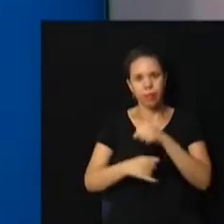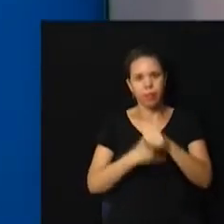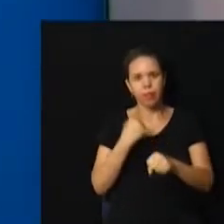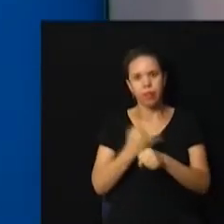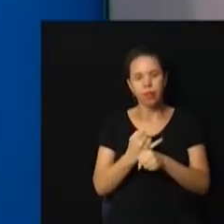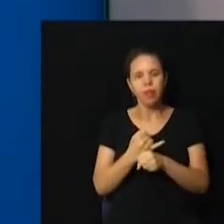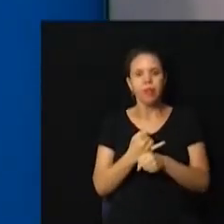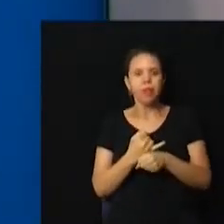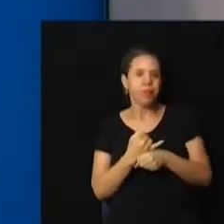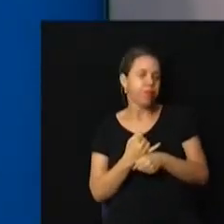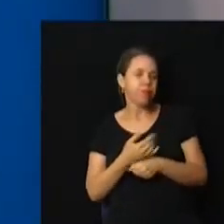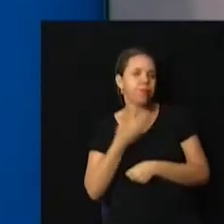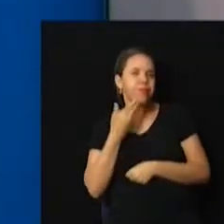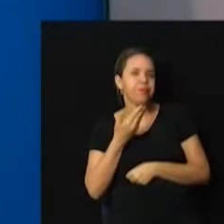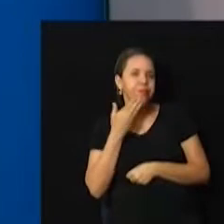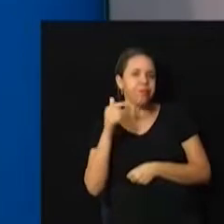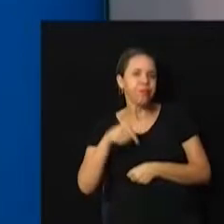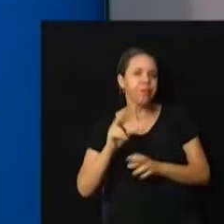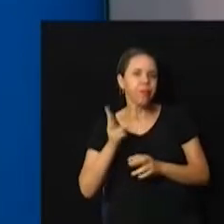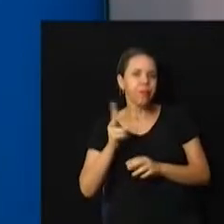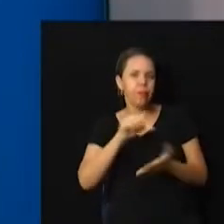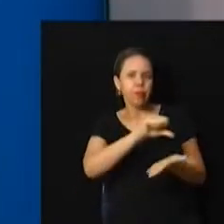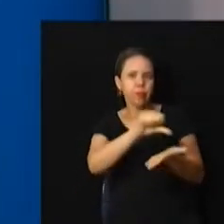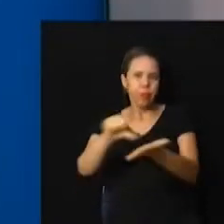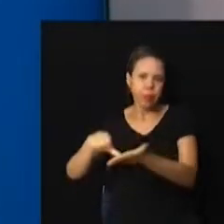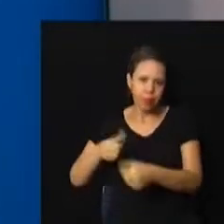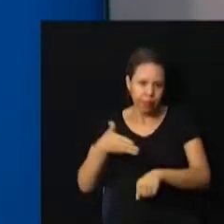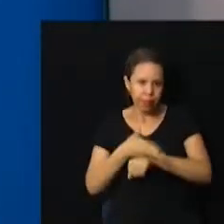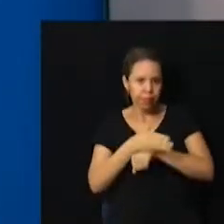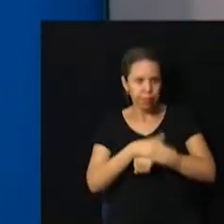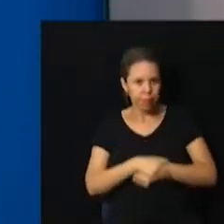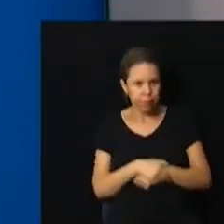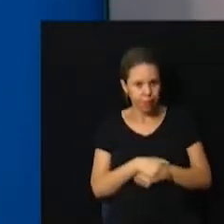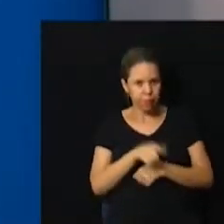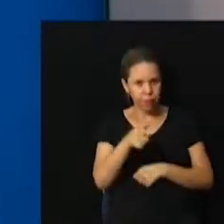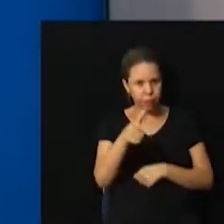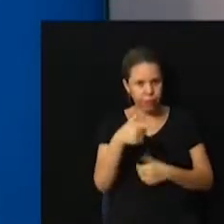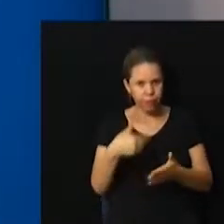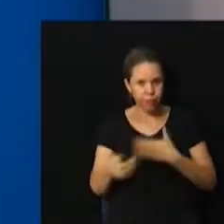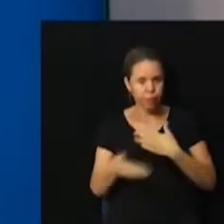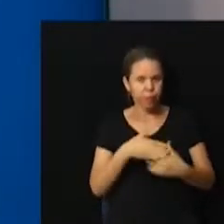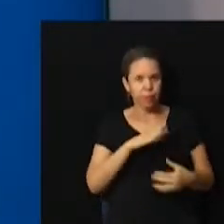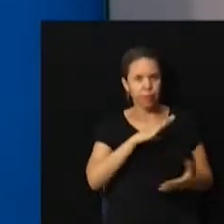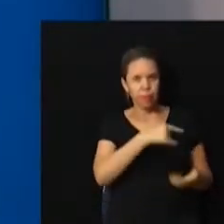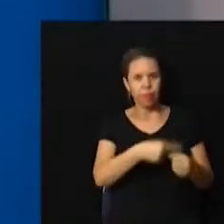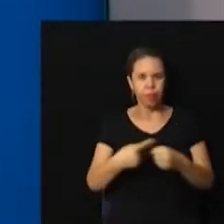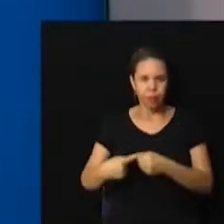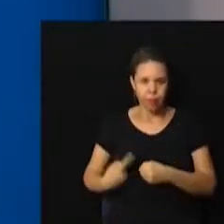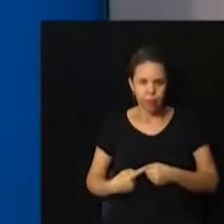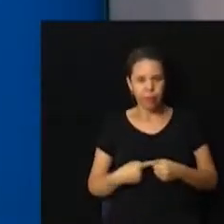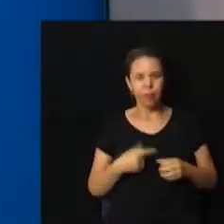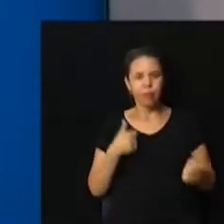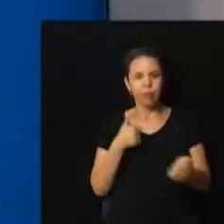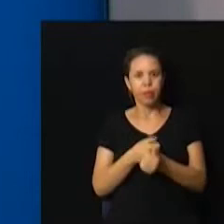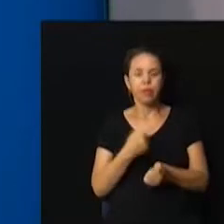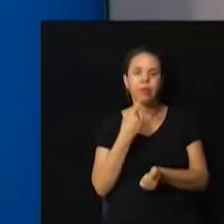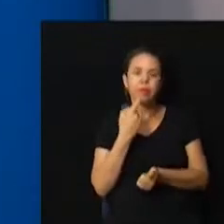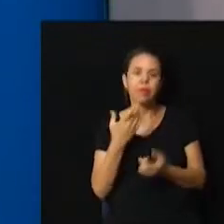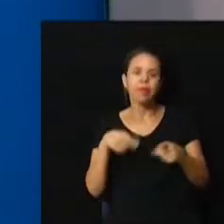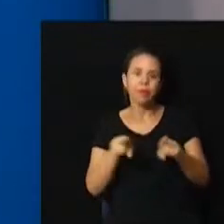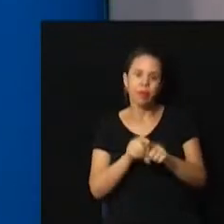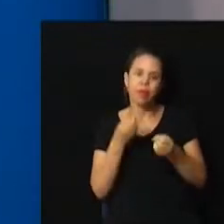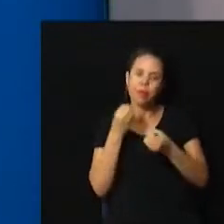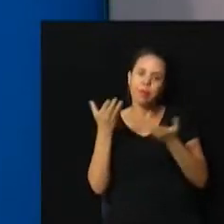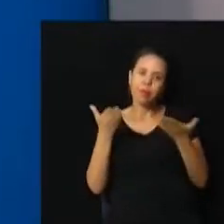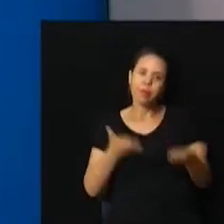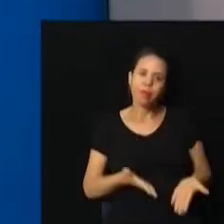são online, né, para facilitar que toda a região possa participar. Então, se você está em qualquer município, né, aqui em torno de Campinas,